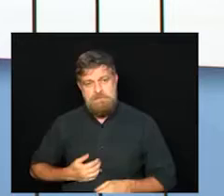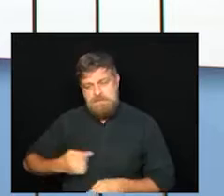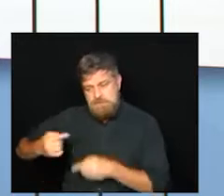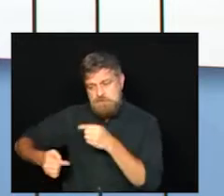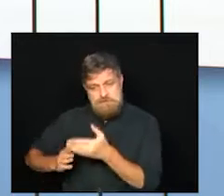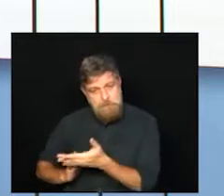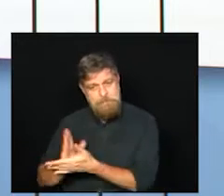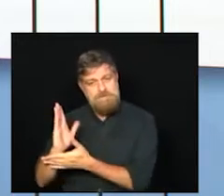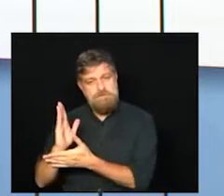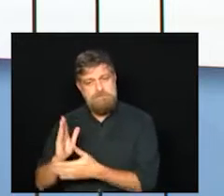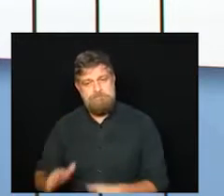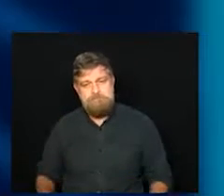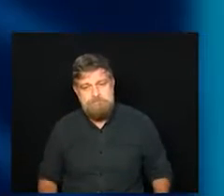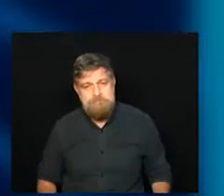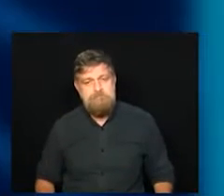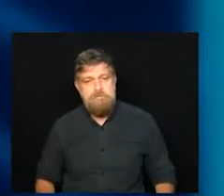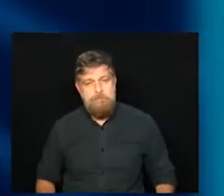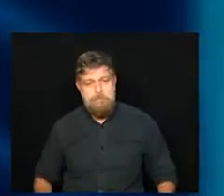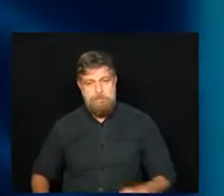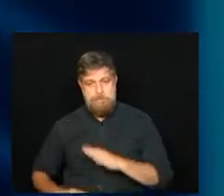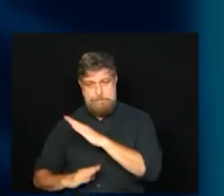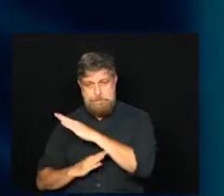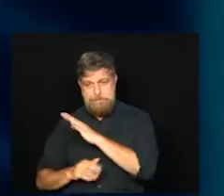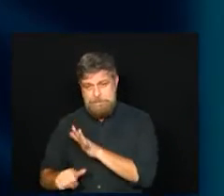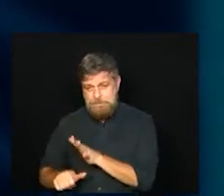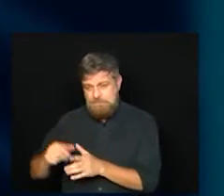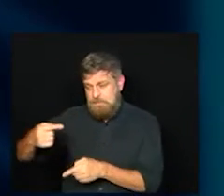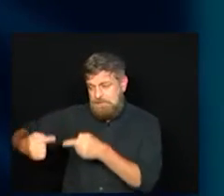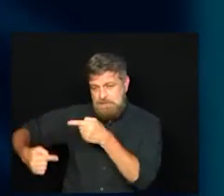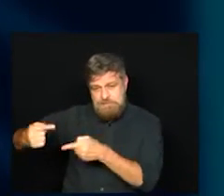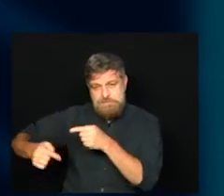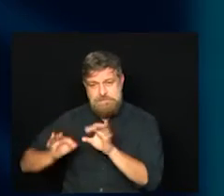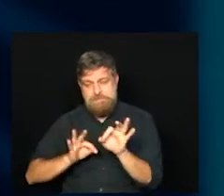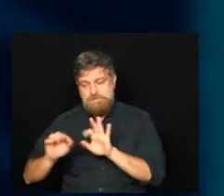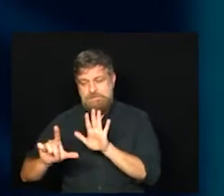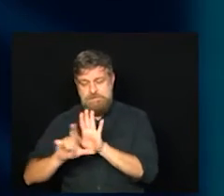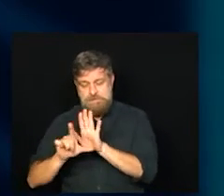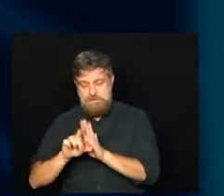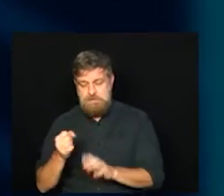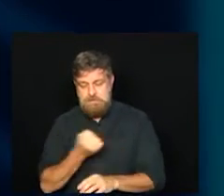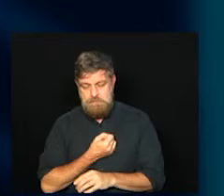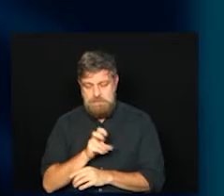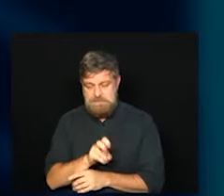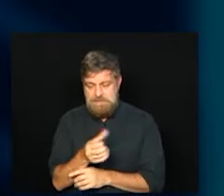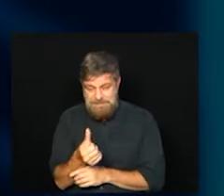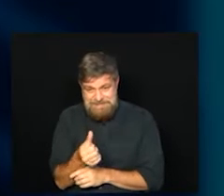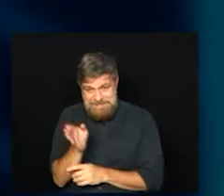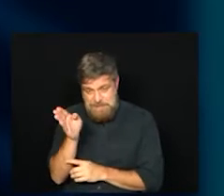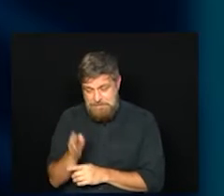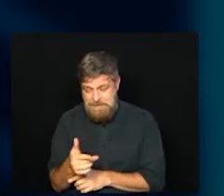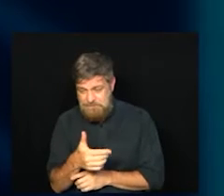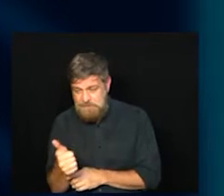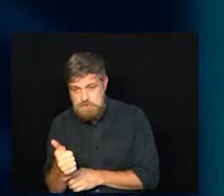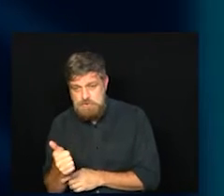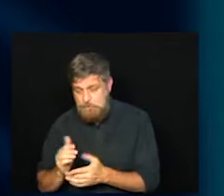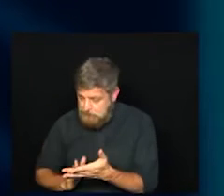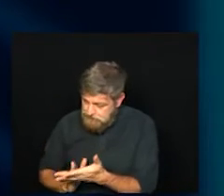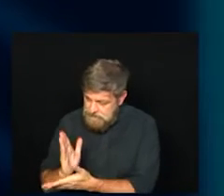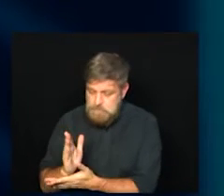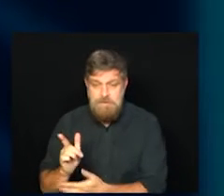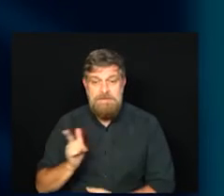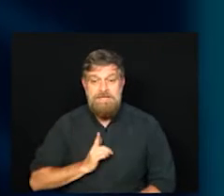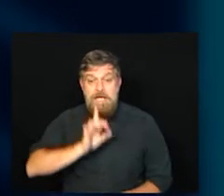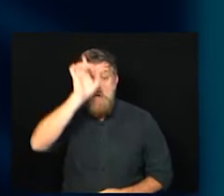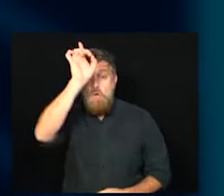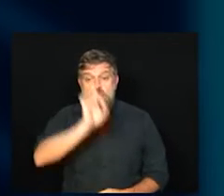Campinas. A Câmara aprovou em primeira discussão o projeto de lei número 56 de 2021, que estabelece o